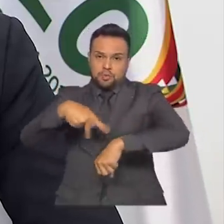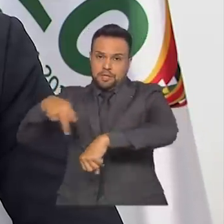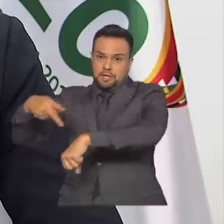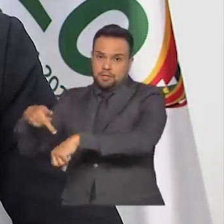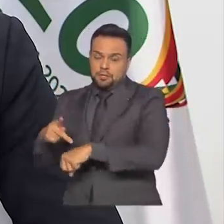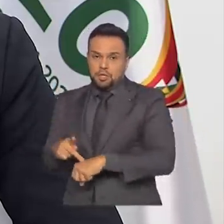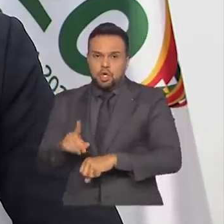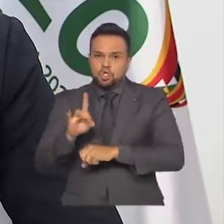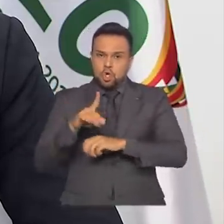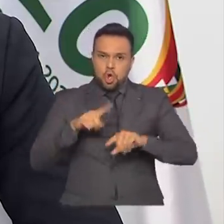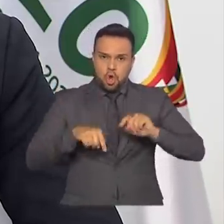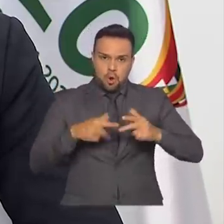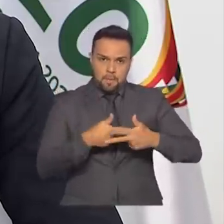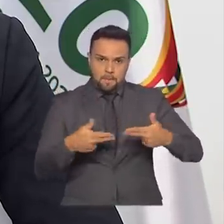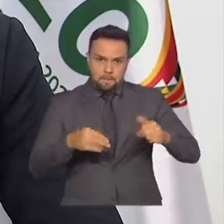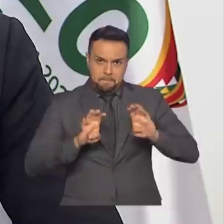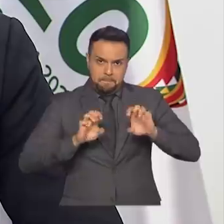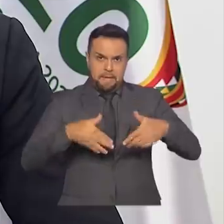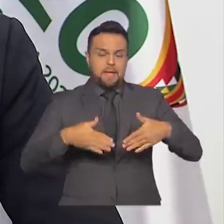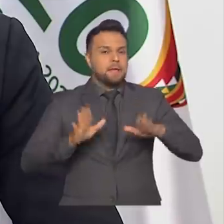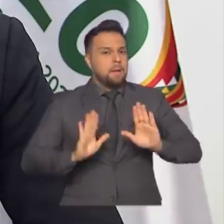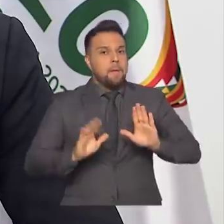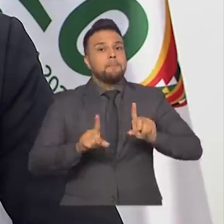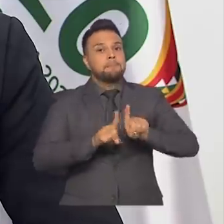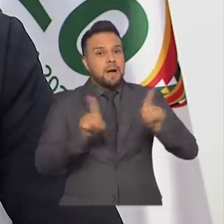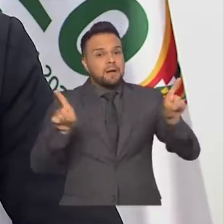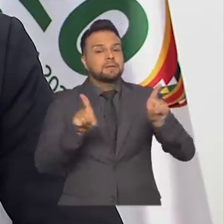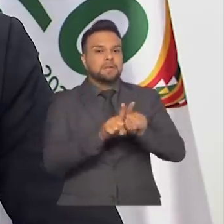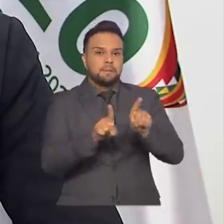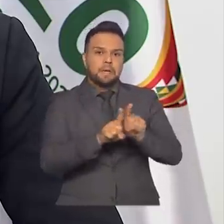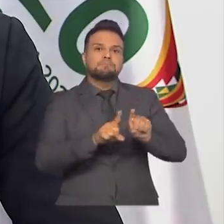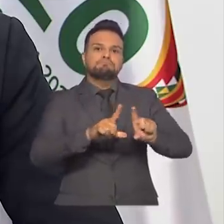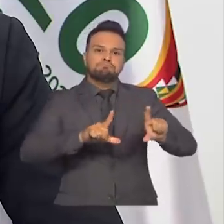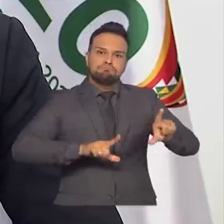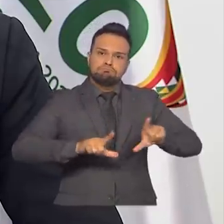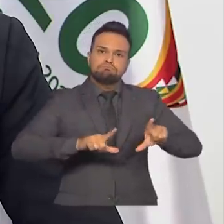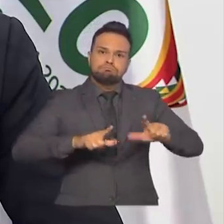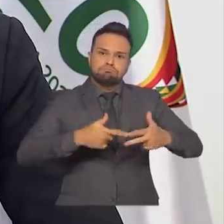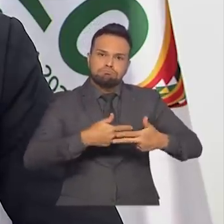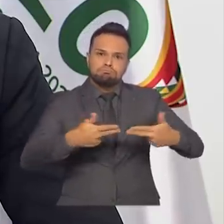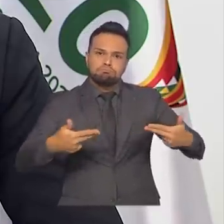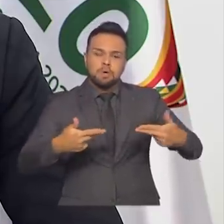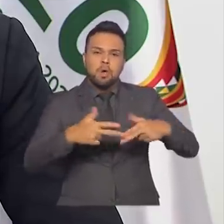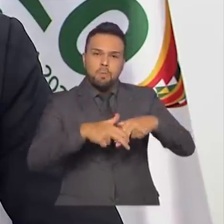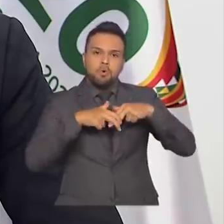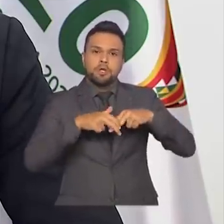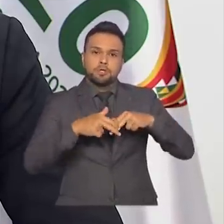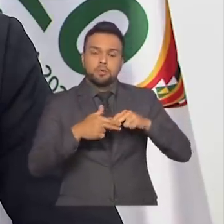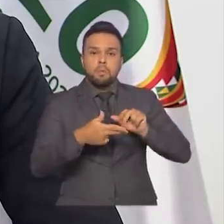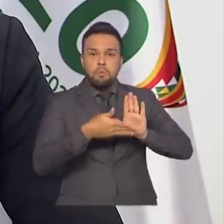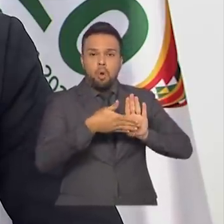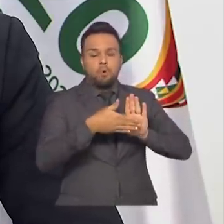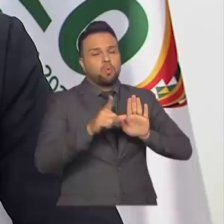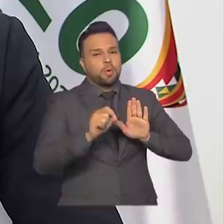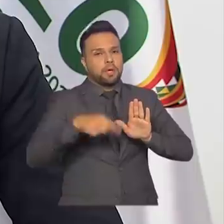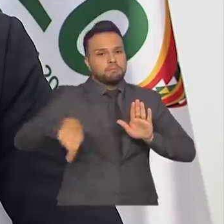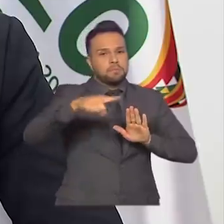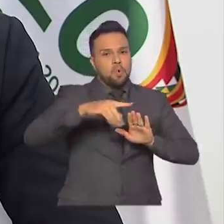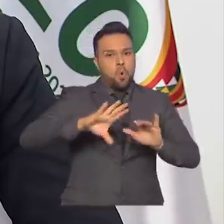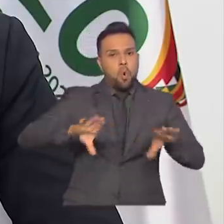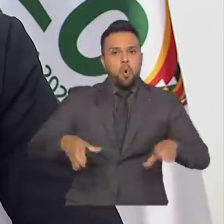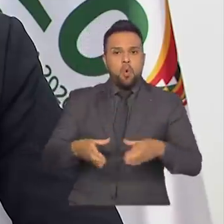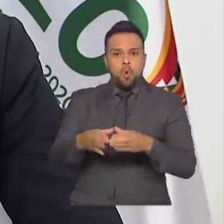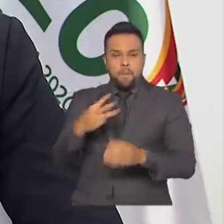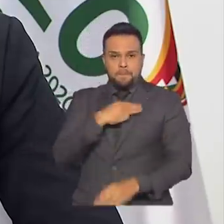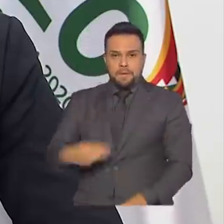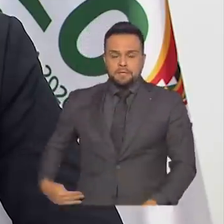bens, mas também de serviços. Por isso, proponho que nossos ministros debatam e compartilhem